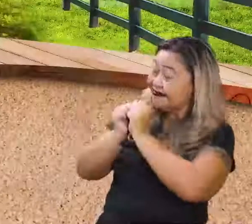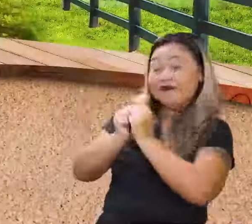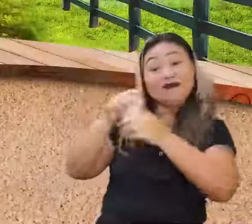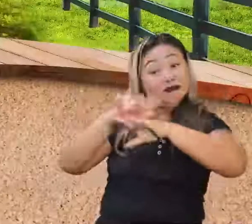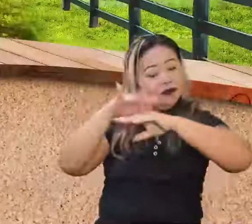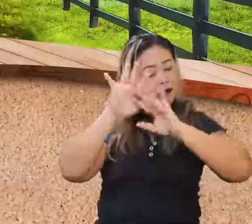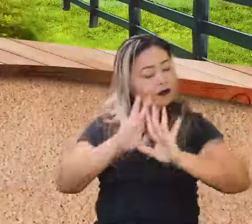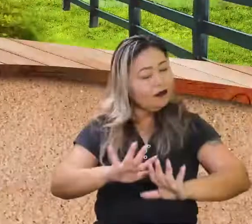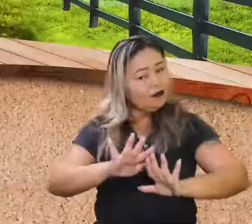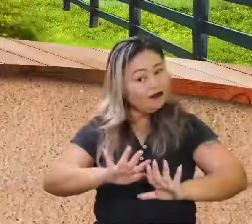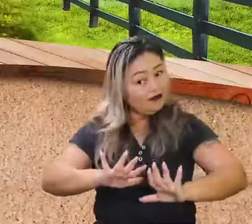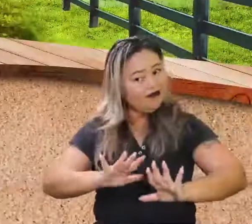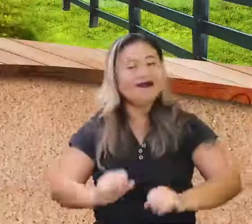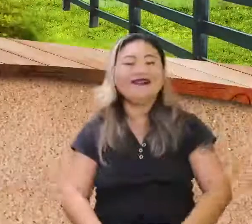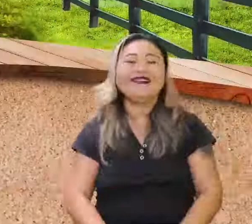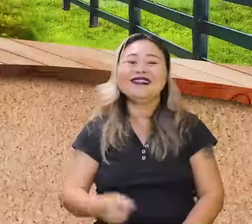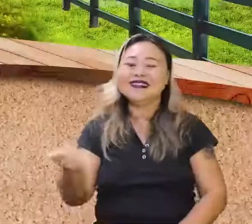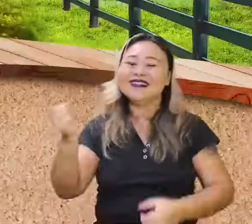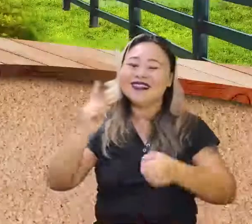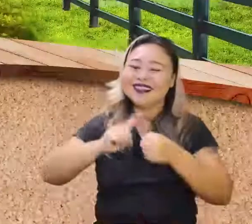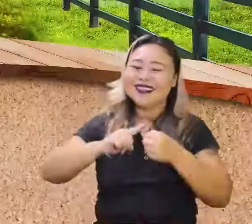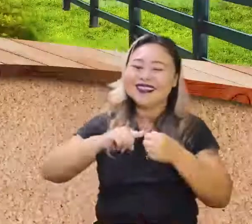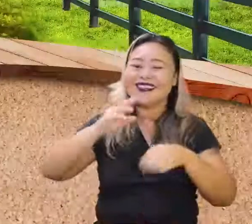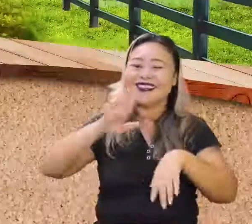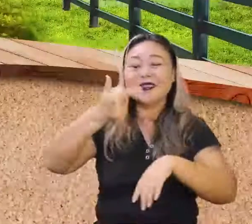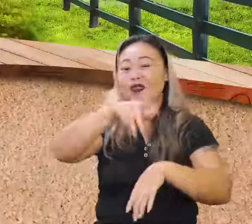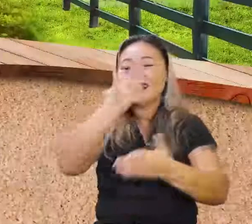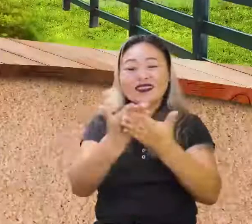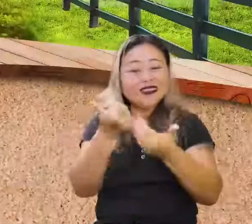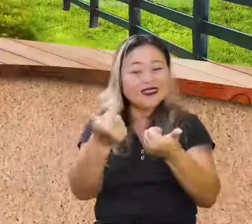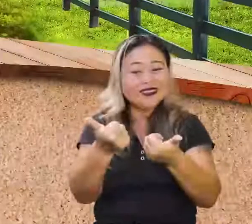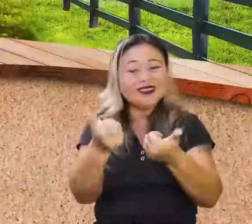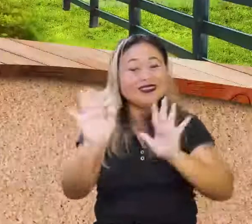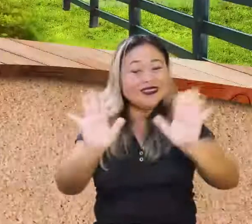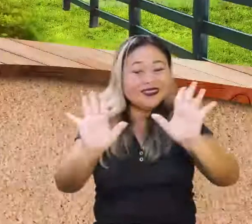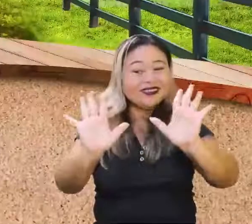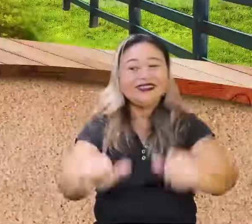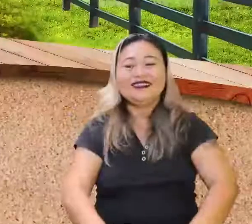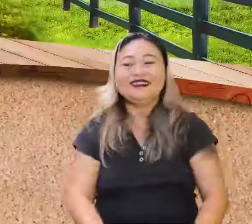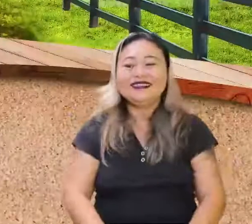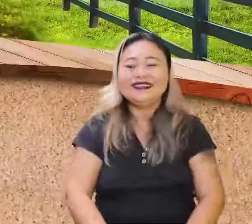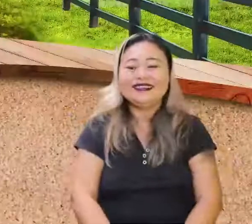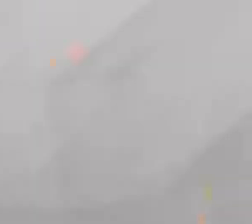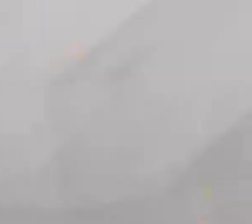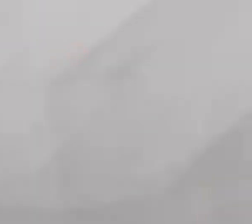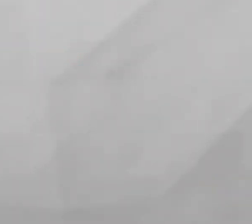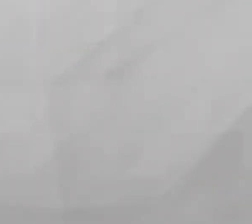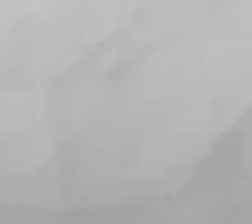vai descansar as mãozinhas dela agora. Daqui a pouco a gente volta com mais outra aula, tá bom? Tchau para vocês.